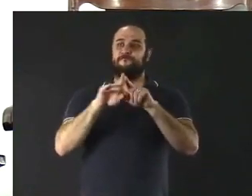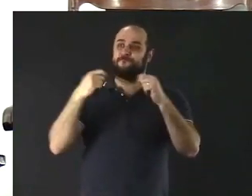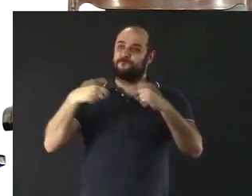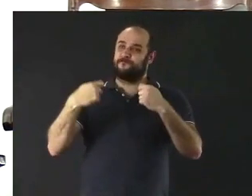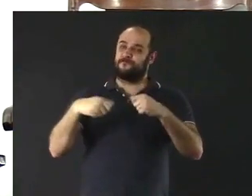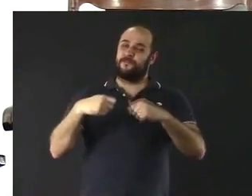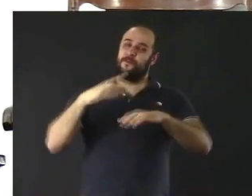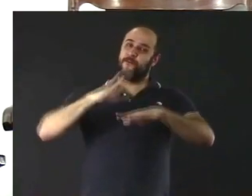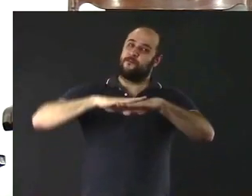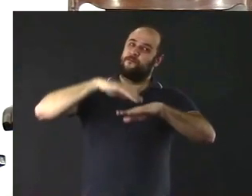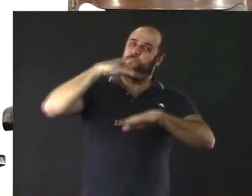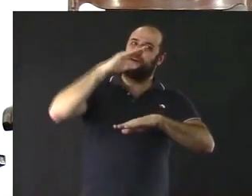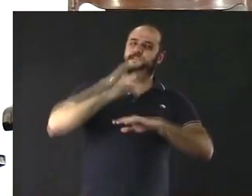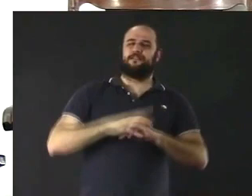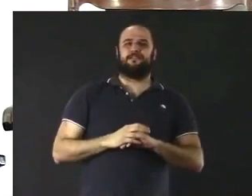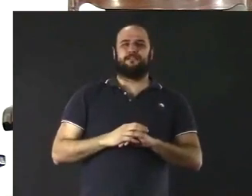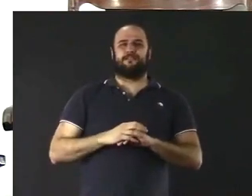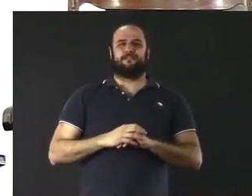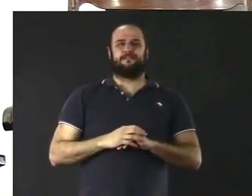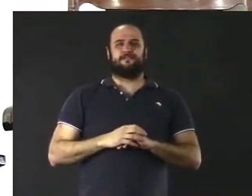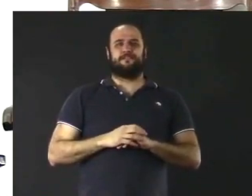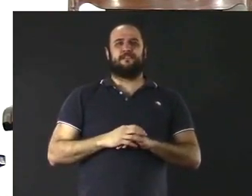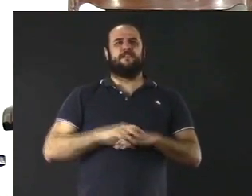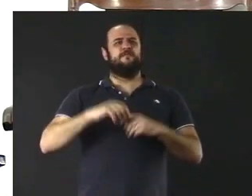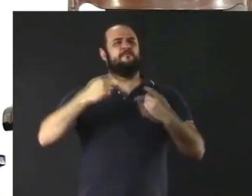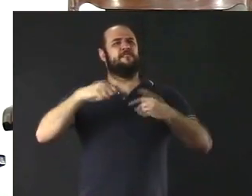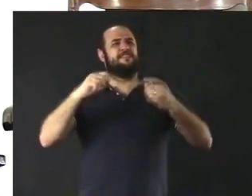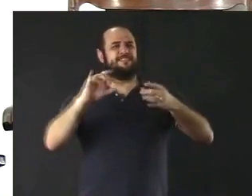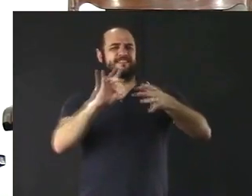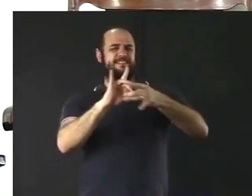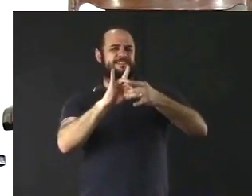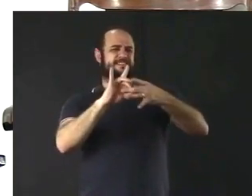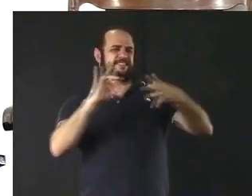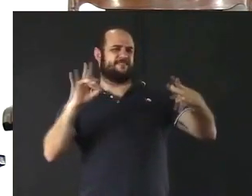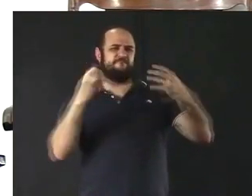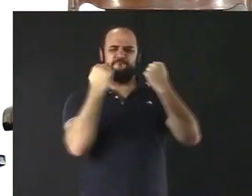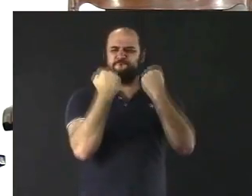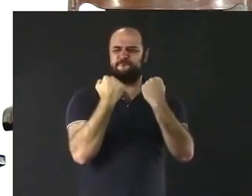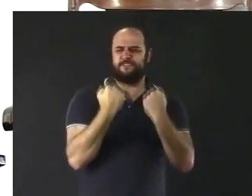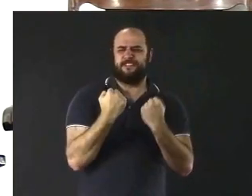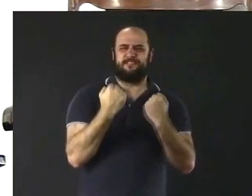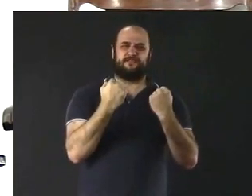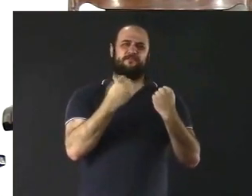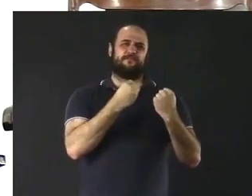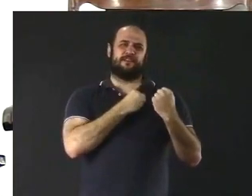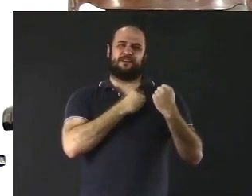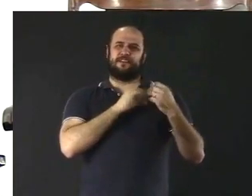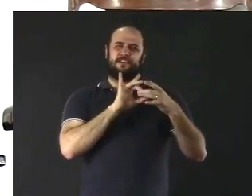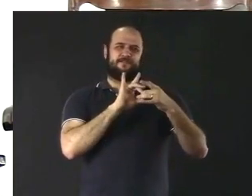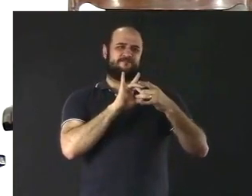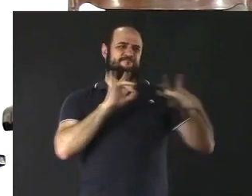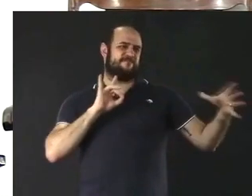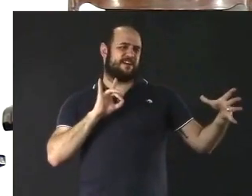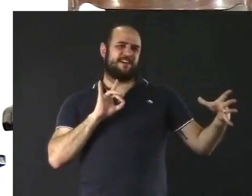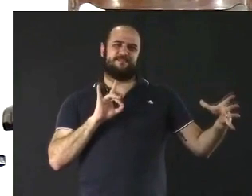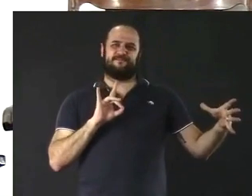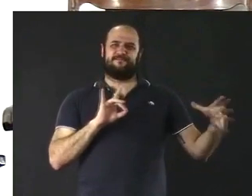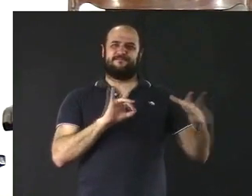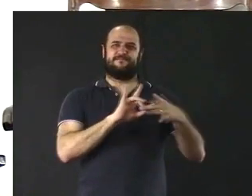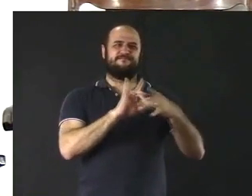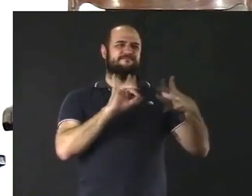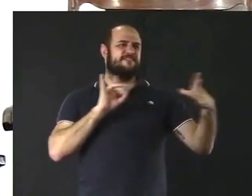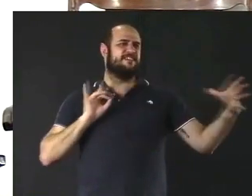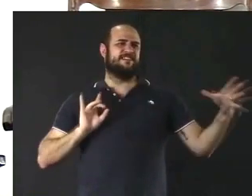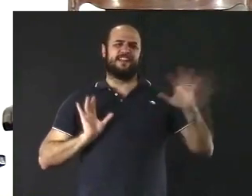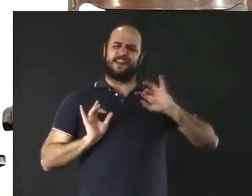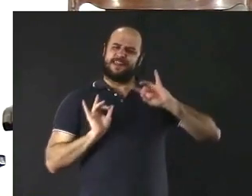Nós temos que nos desembaraçar de todo o peso e também do pecado. Nós